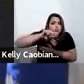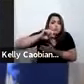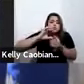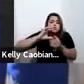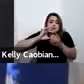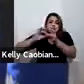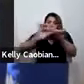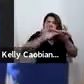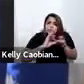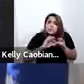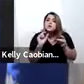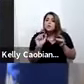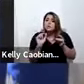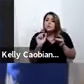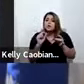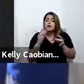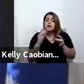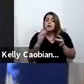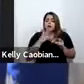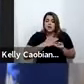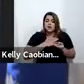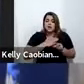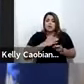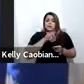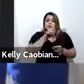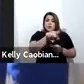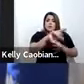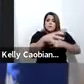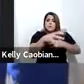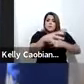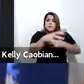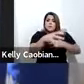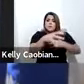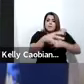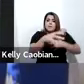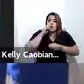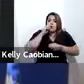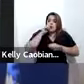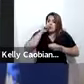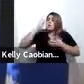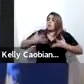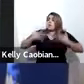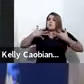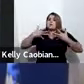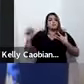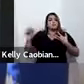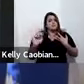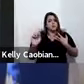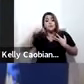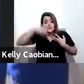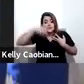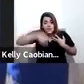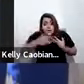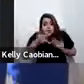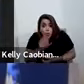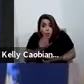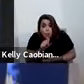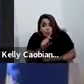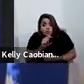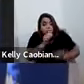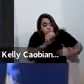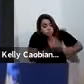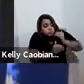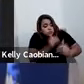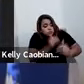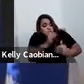nem ressentimentos e nem arrogância. E tudo só avançou, e tudo só chegou a um bom termo quando